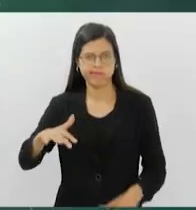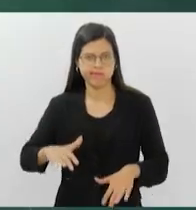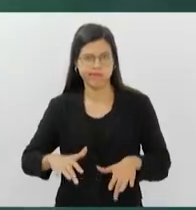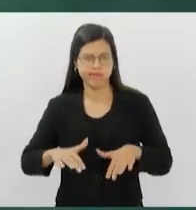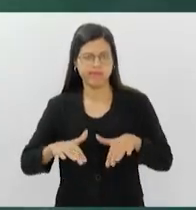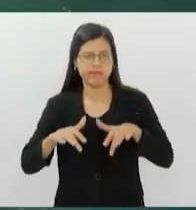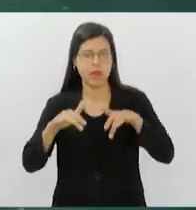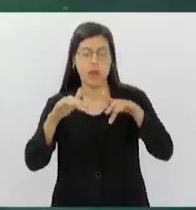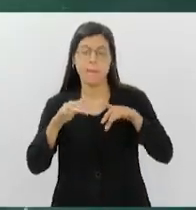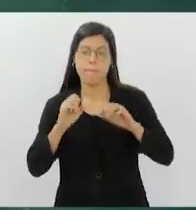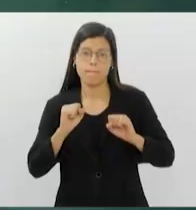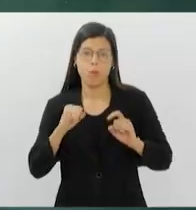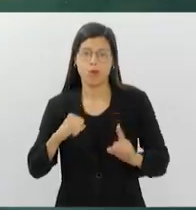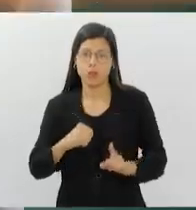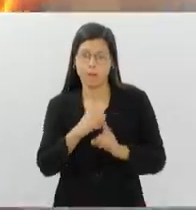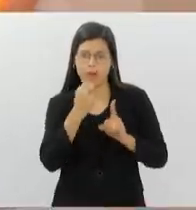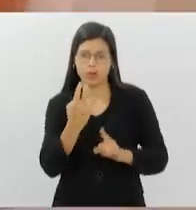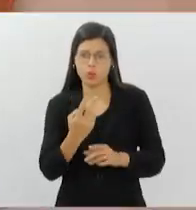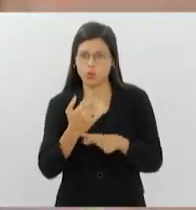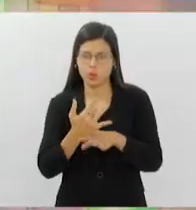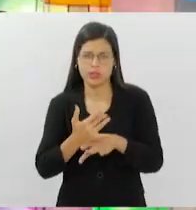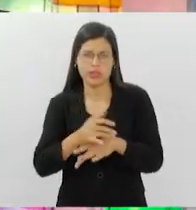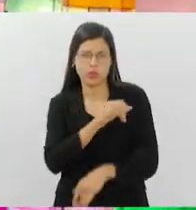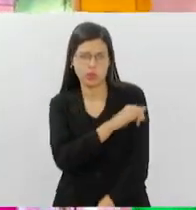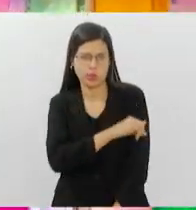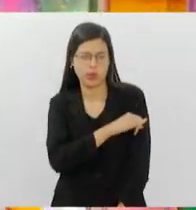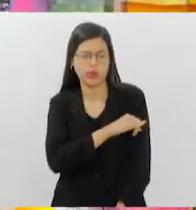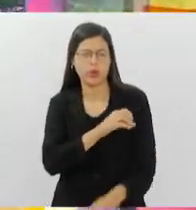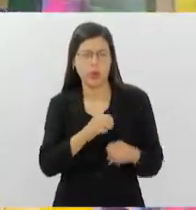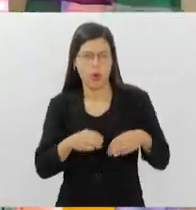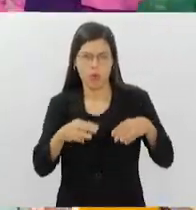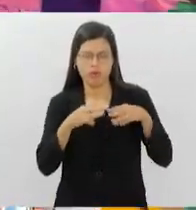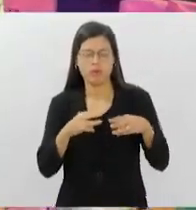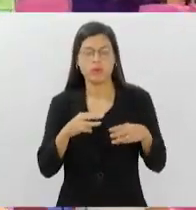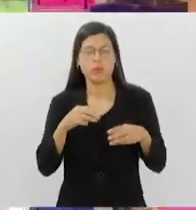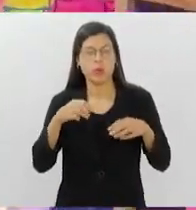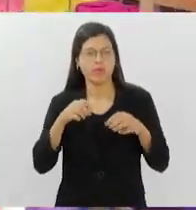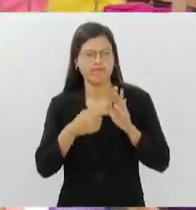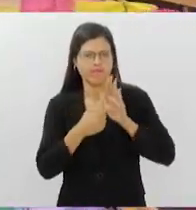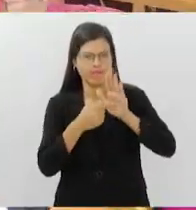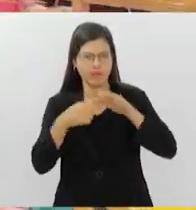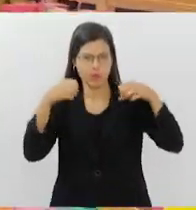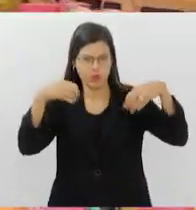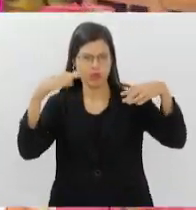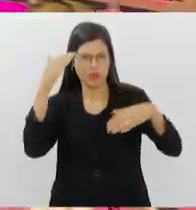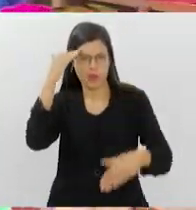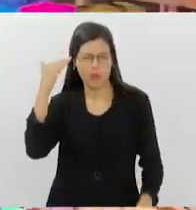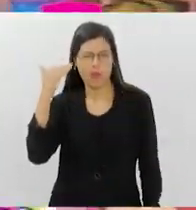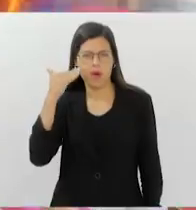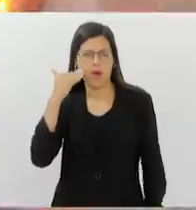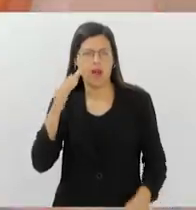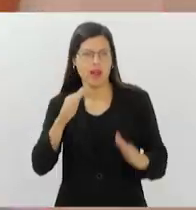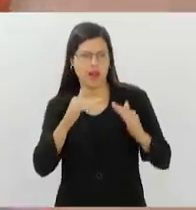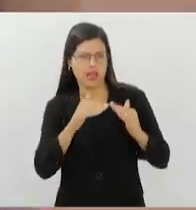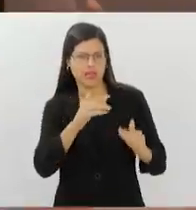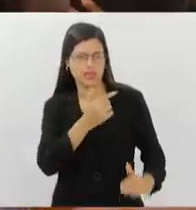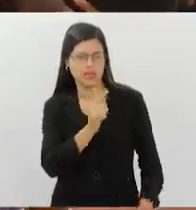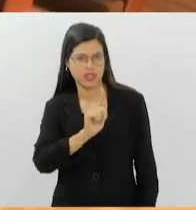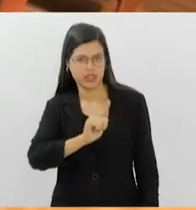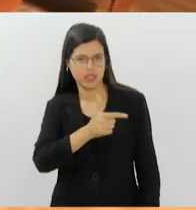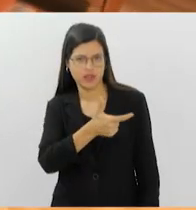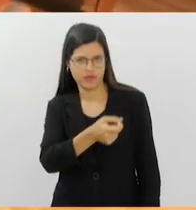duas cidades Fluminenses segundo a ONU exposição luzes da Coreia chega a casa G20 em Panema